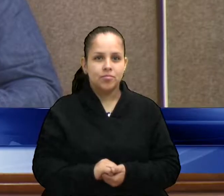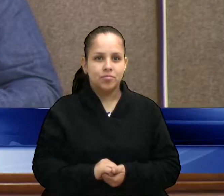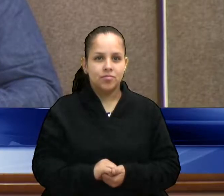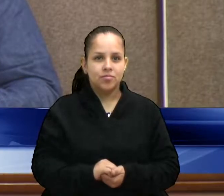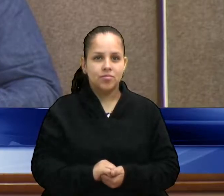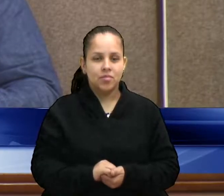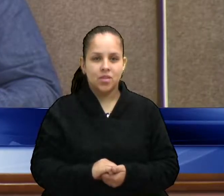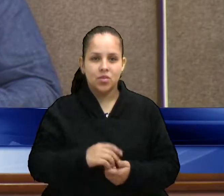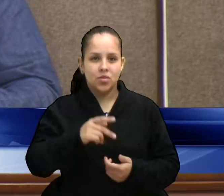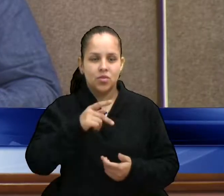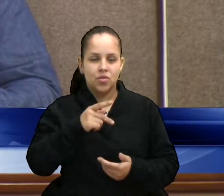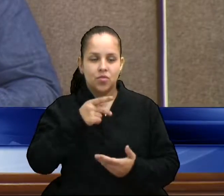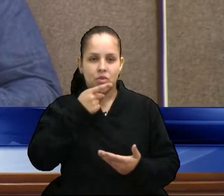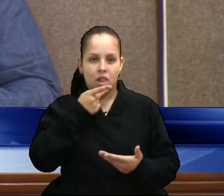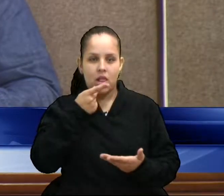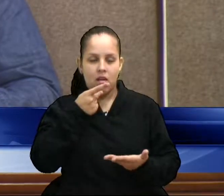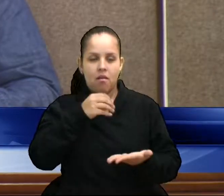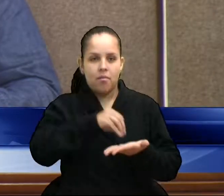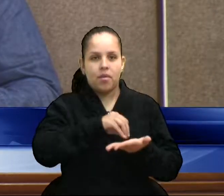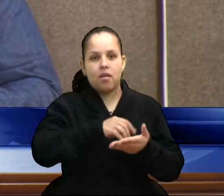registrar aqui.